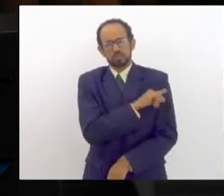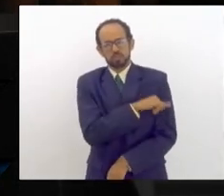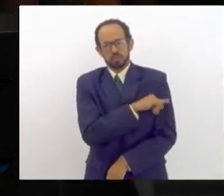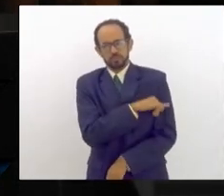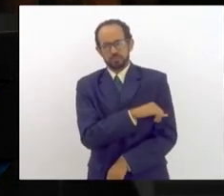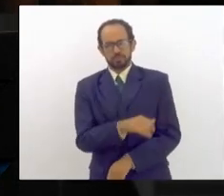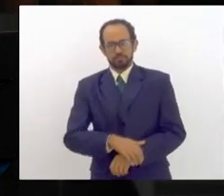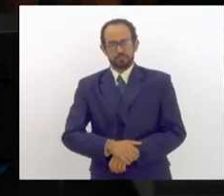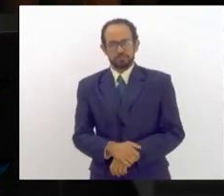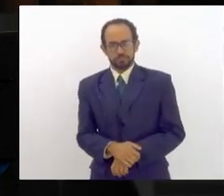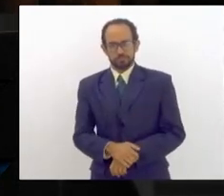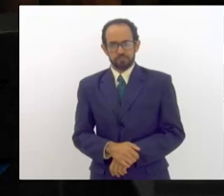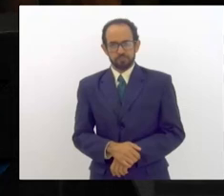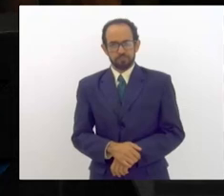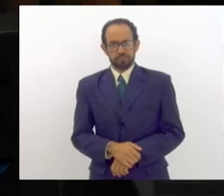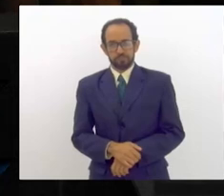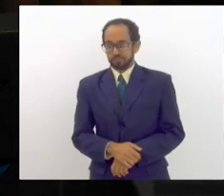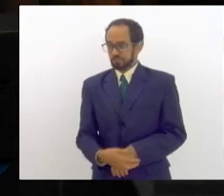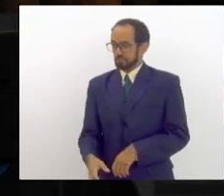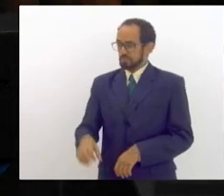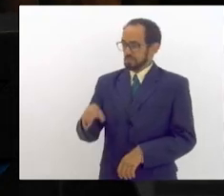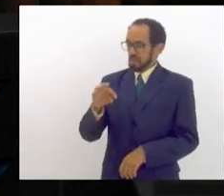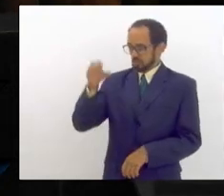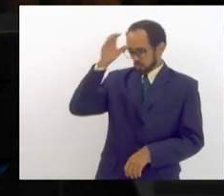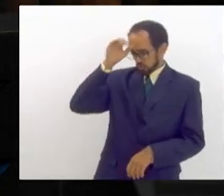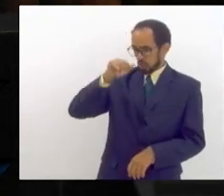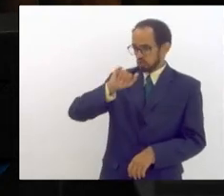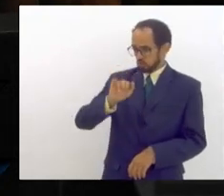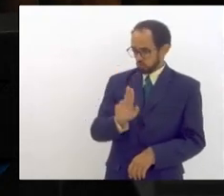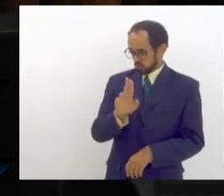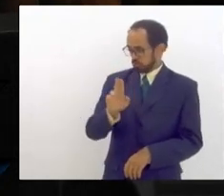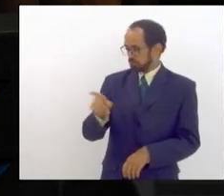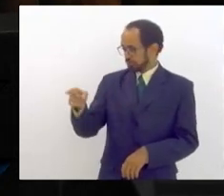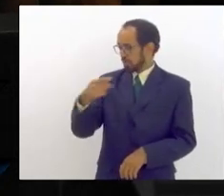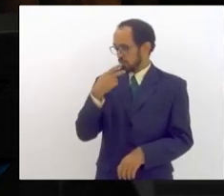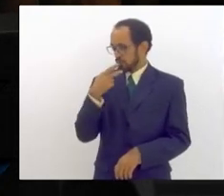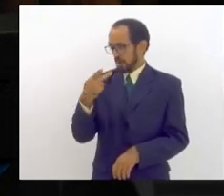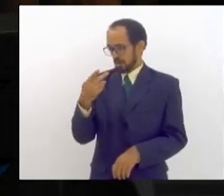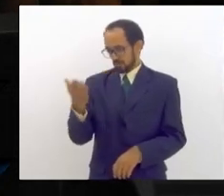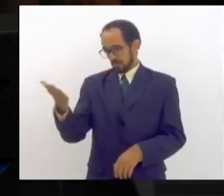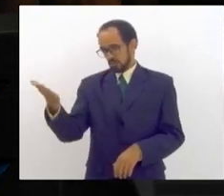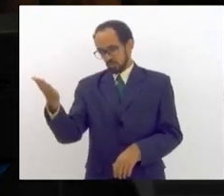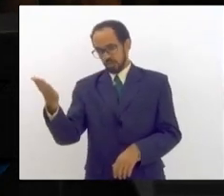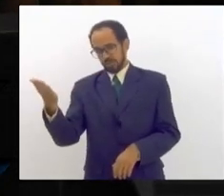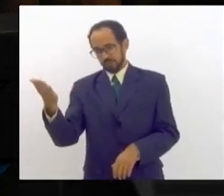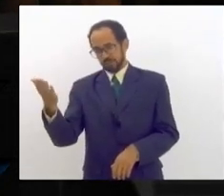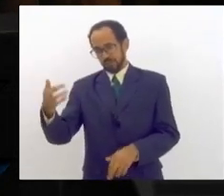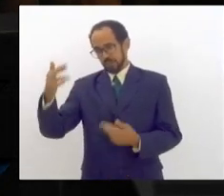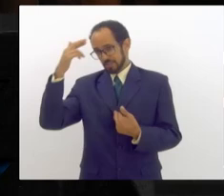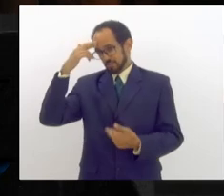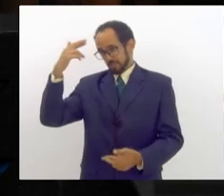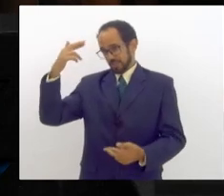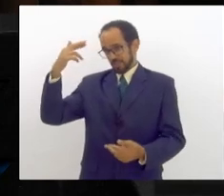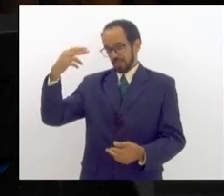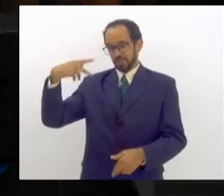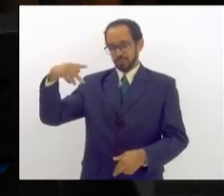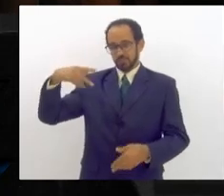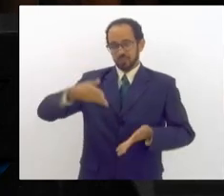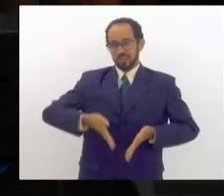eu confesso a vossa excelência deputada tia Ju respeitando a sua origem baiana